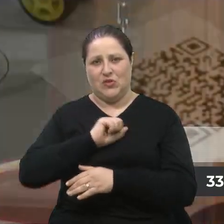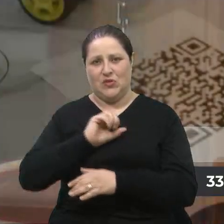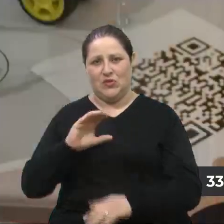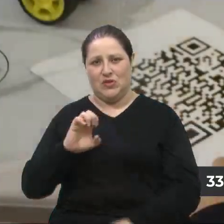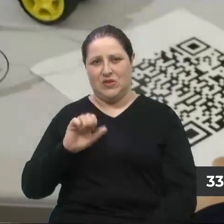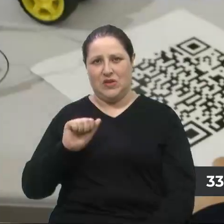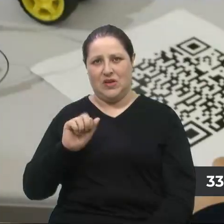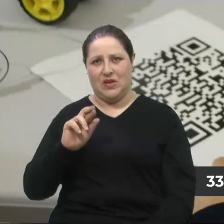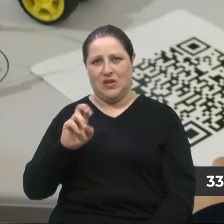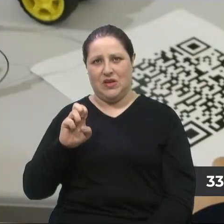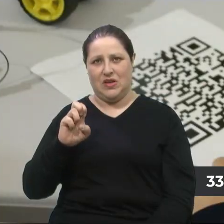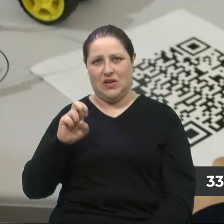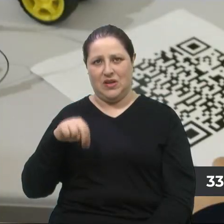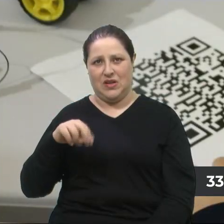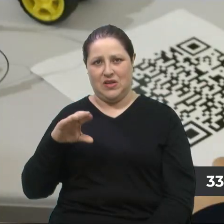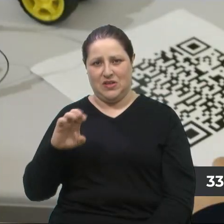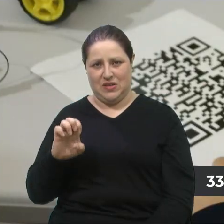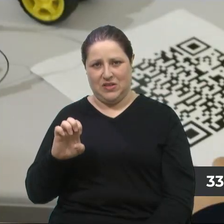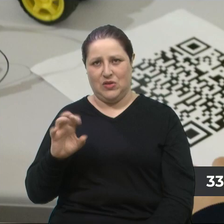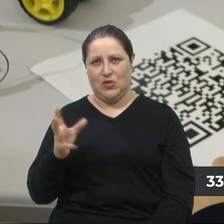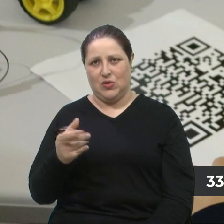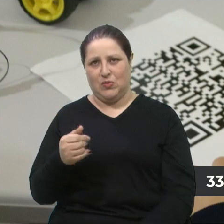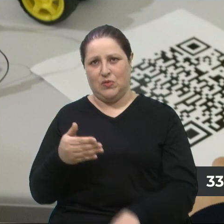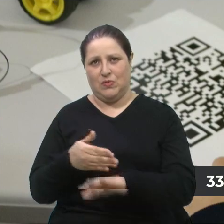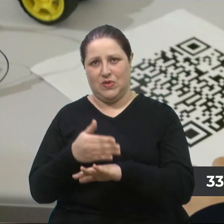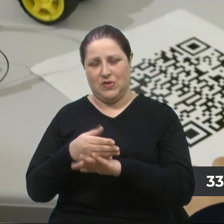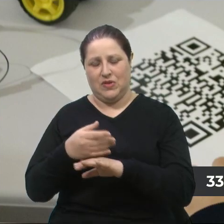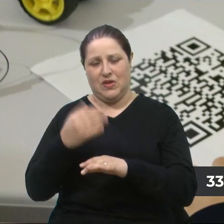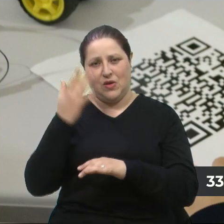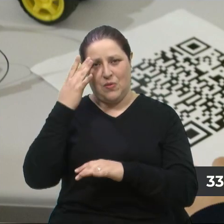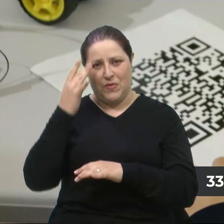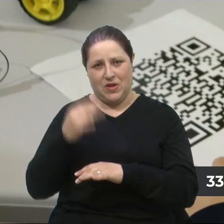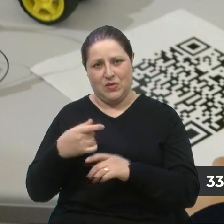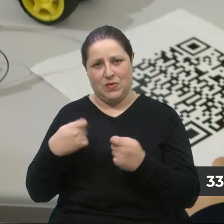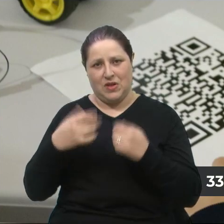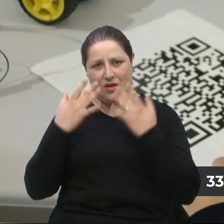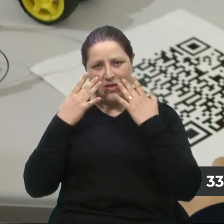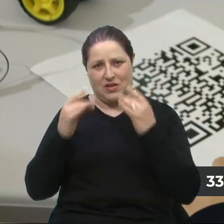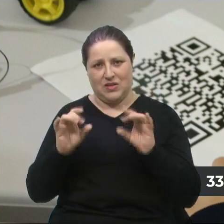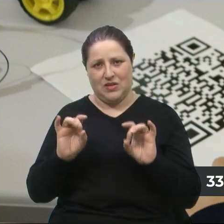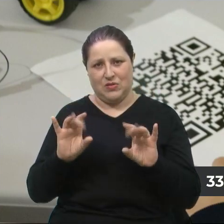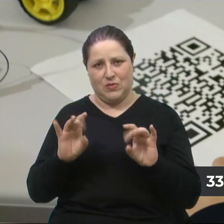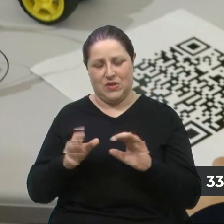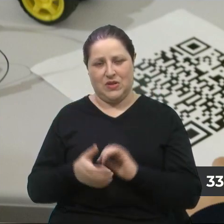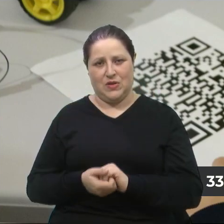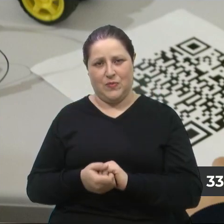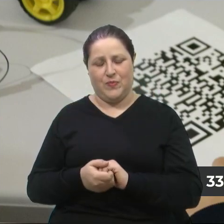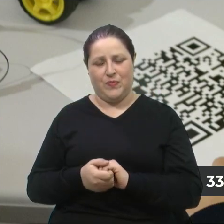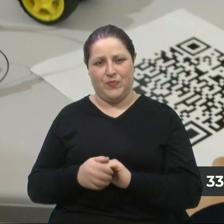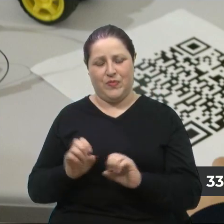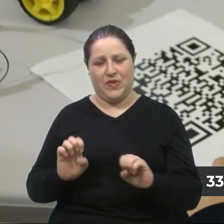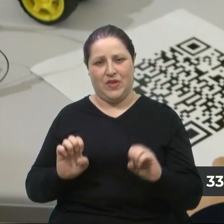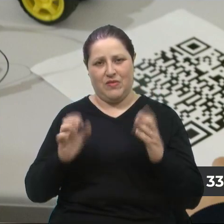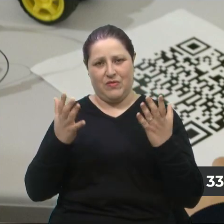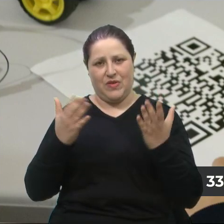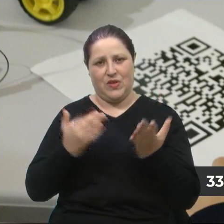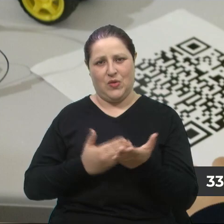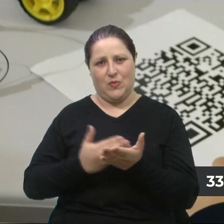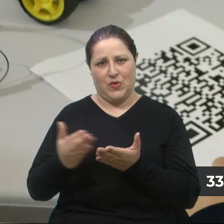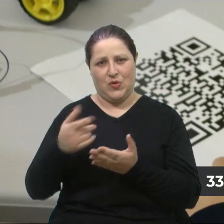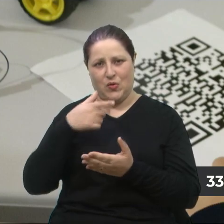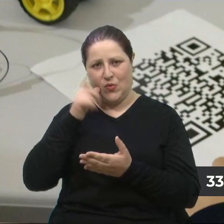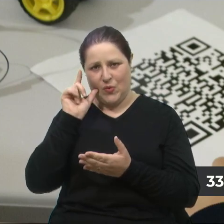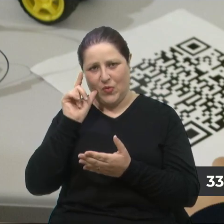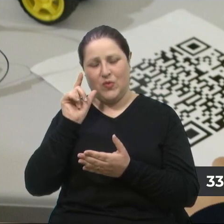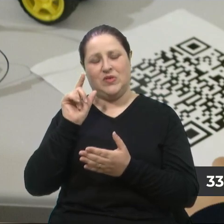o entendimento de que é preciso uma atenção especial. Então, vamos lá. As comemorações, elas iniciaram na manhã de ontem, no mezanino